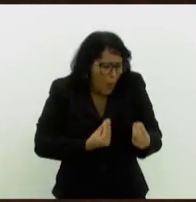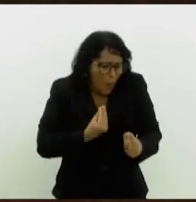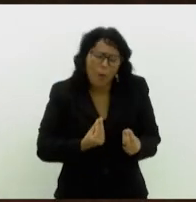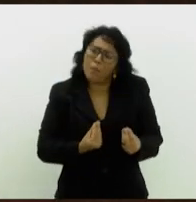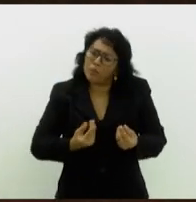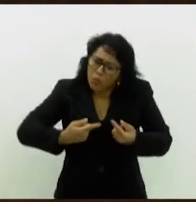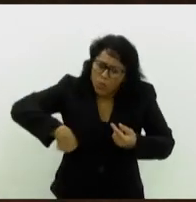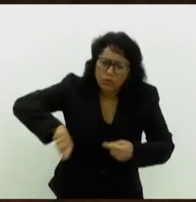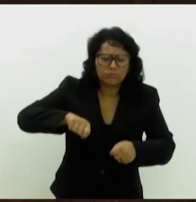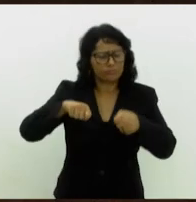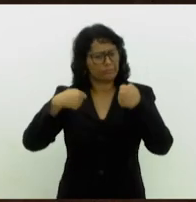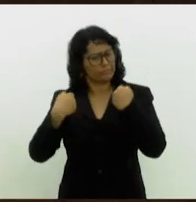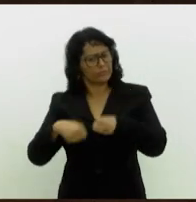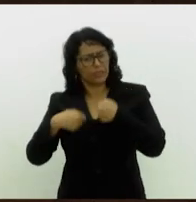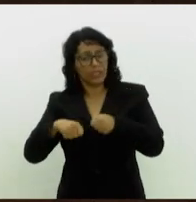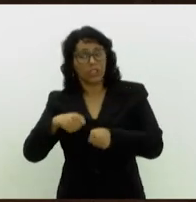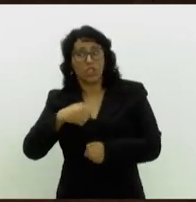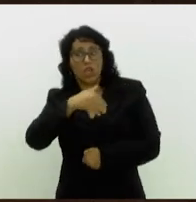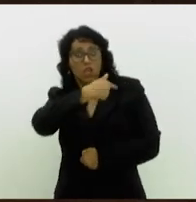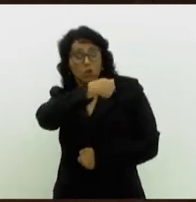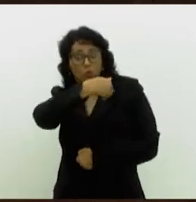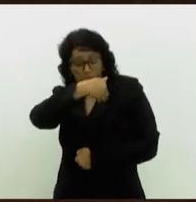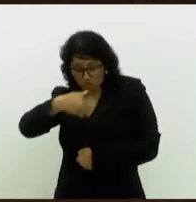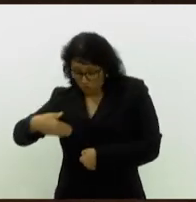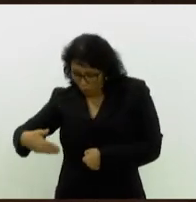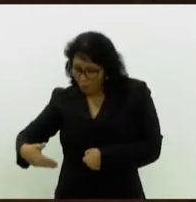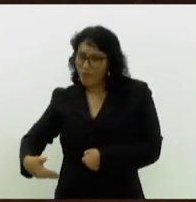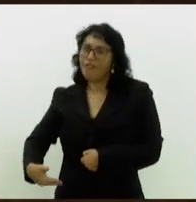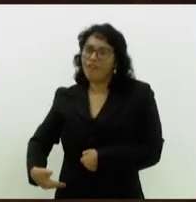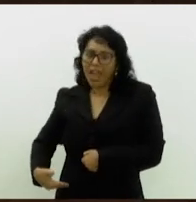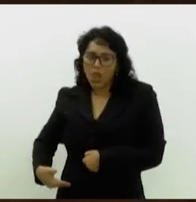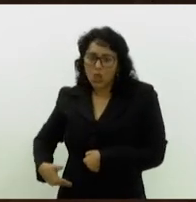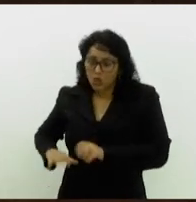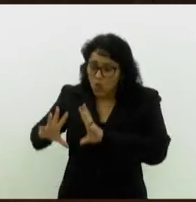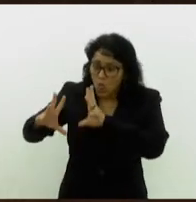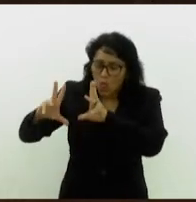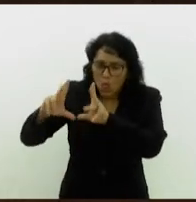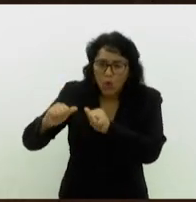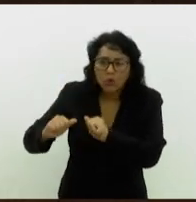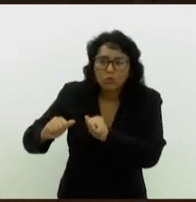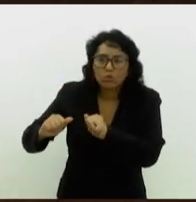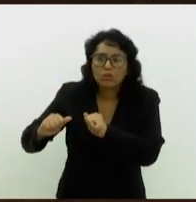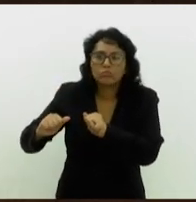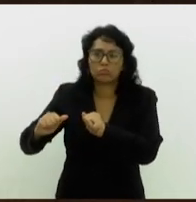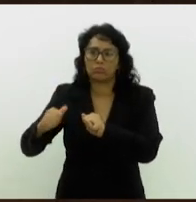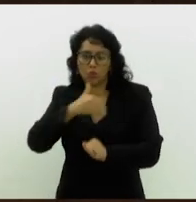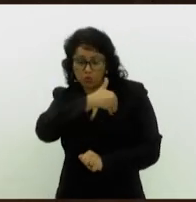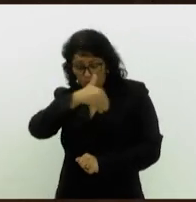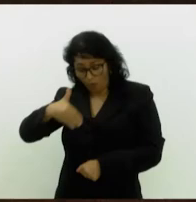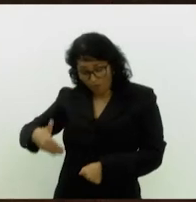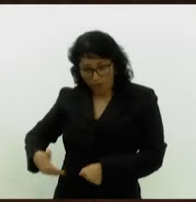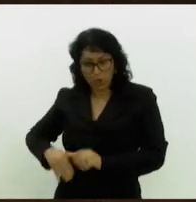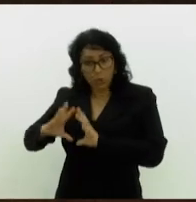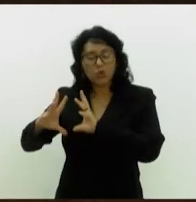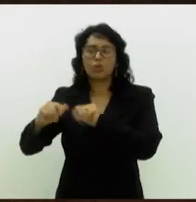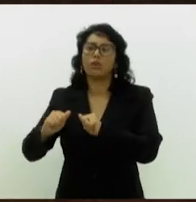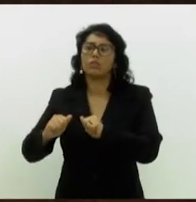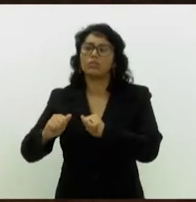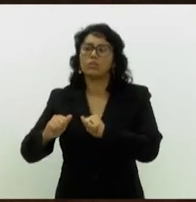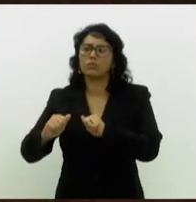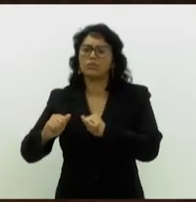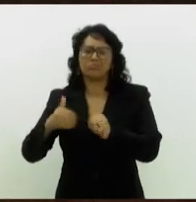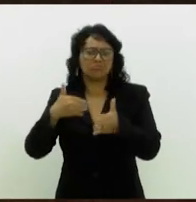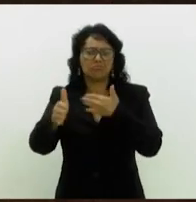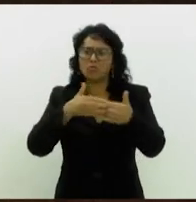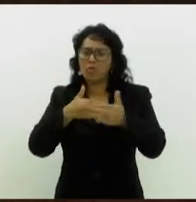todas que os governos no plural os governos qualquer